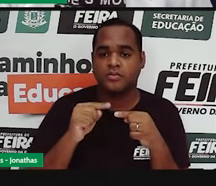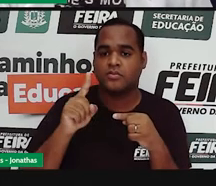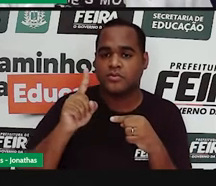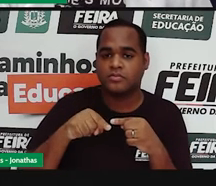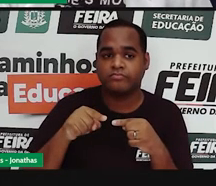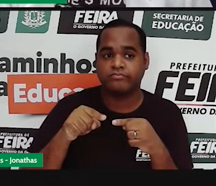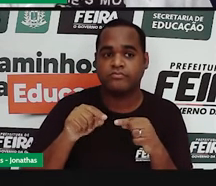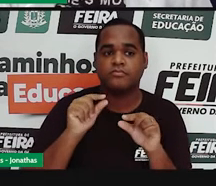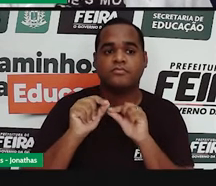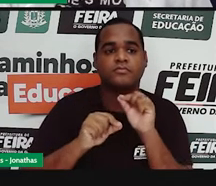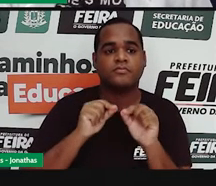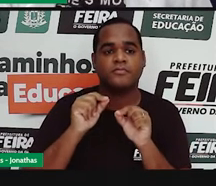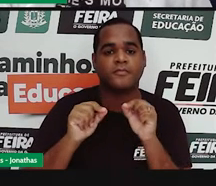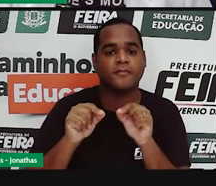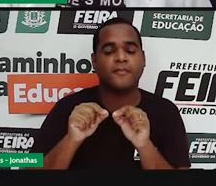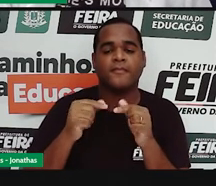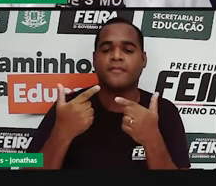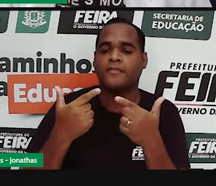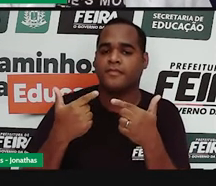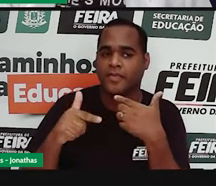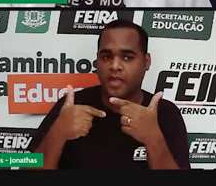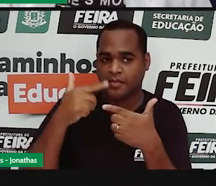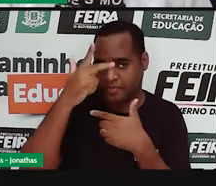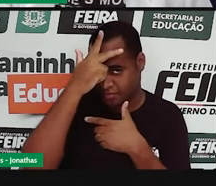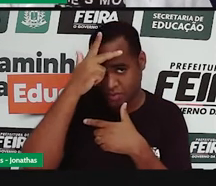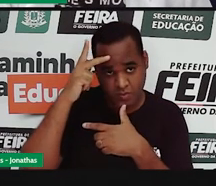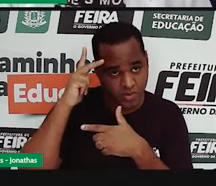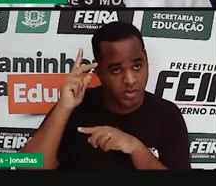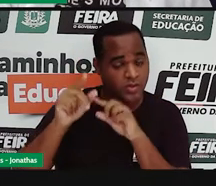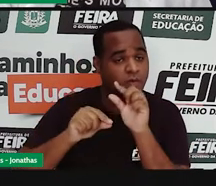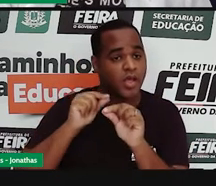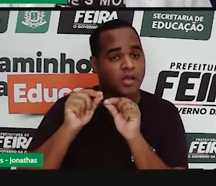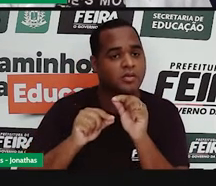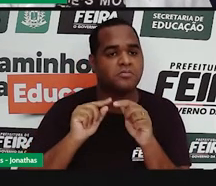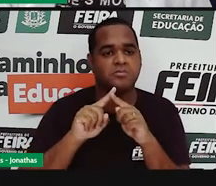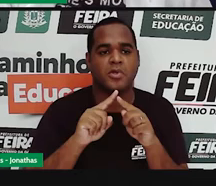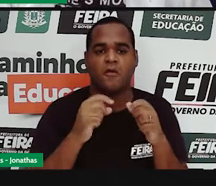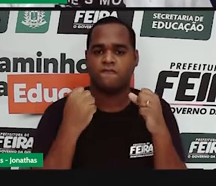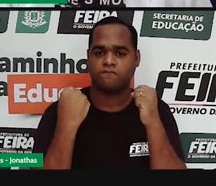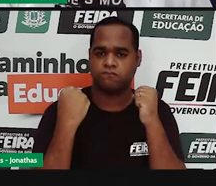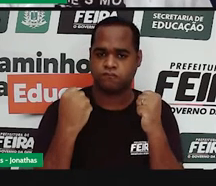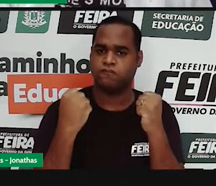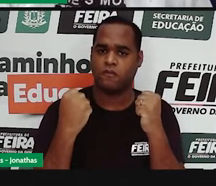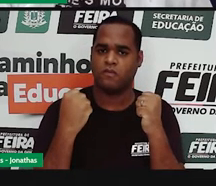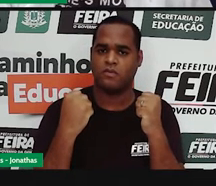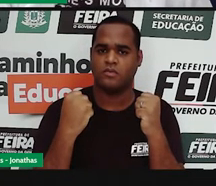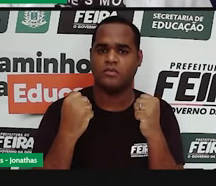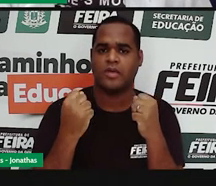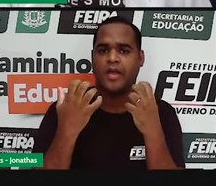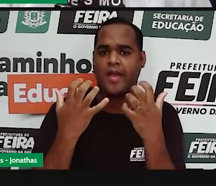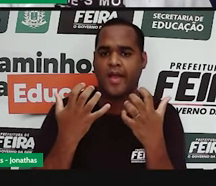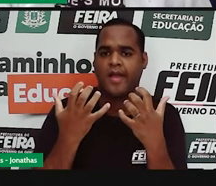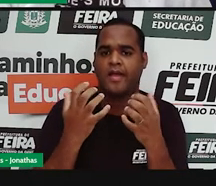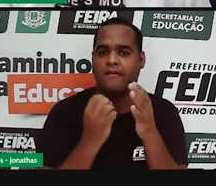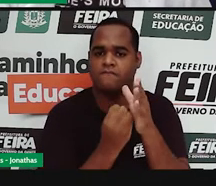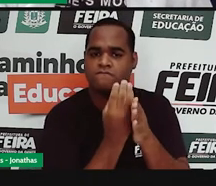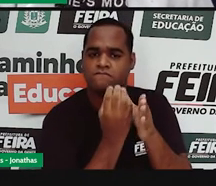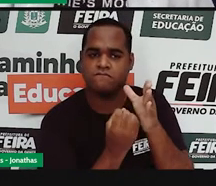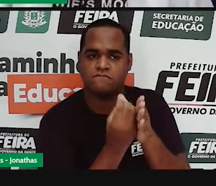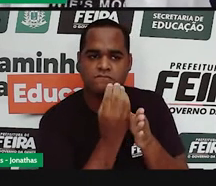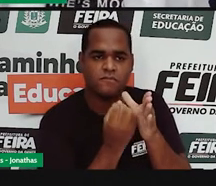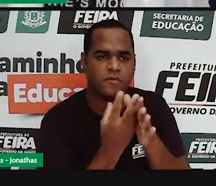a capacidade que os seres humanos têm de usar a força para produzir